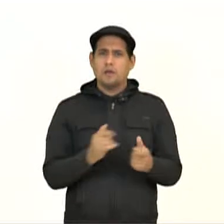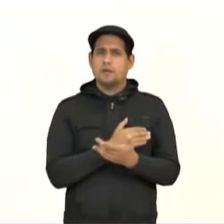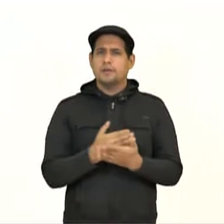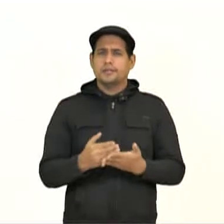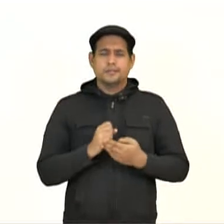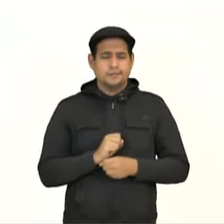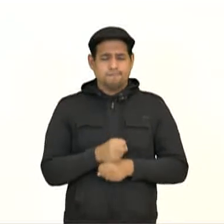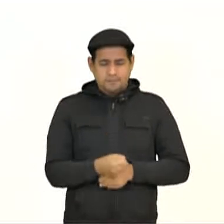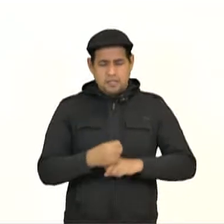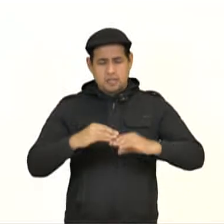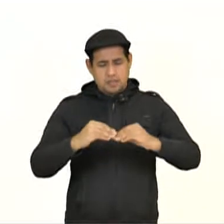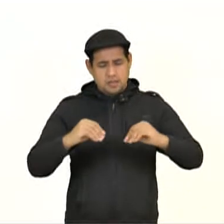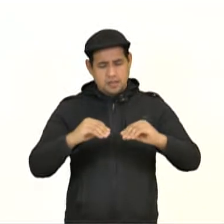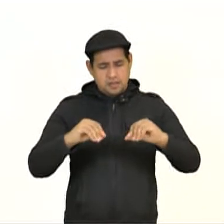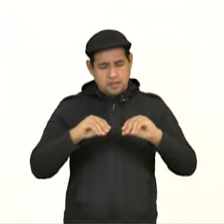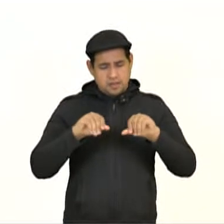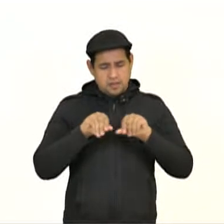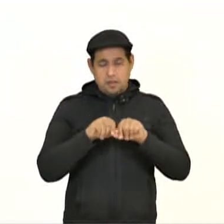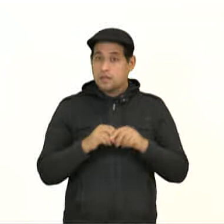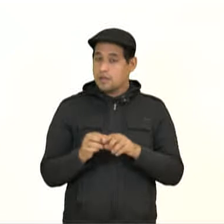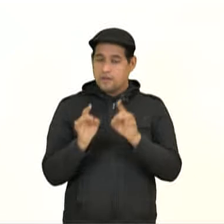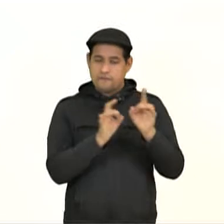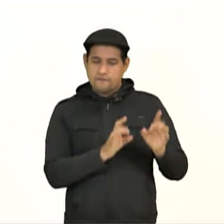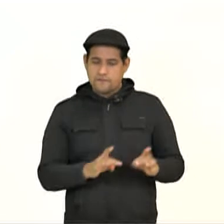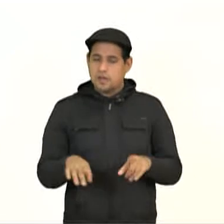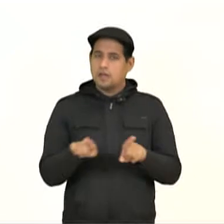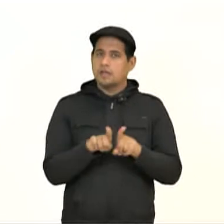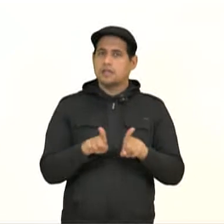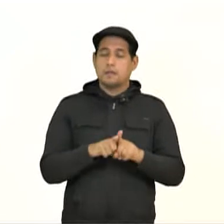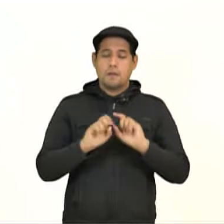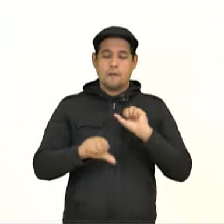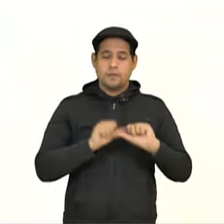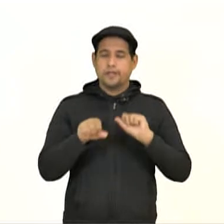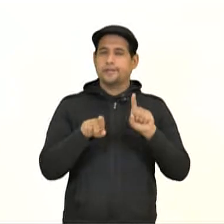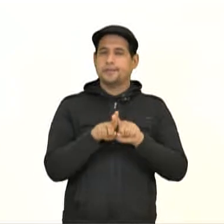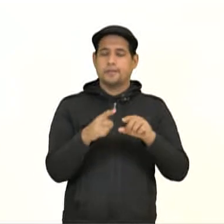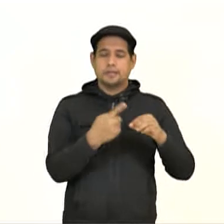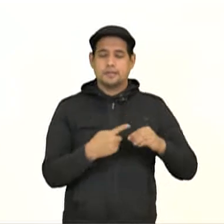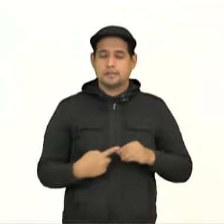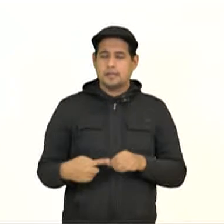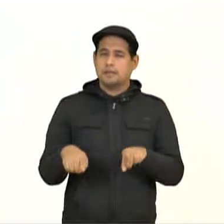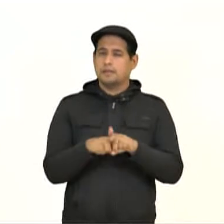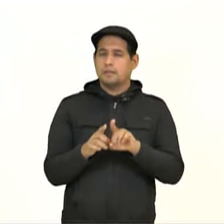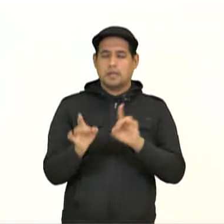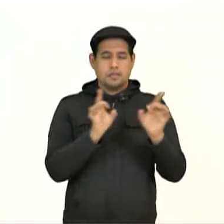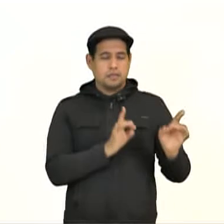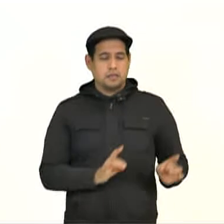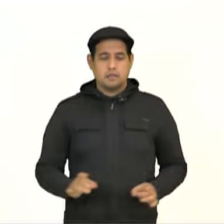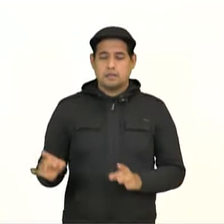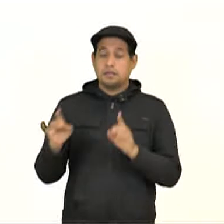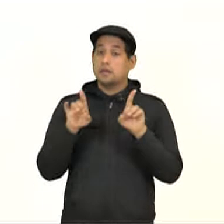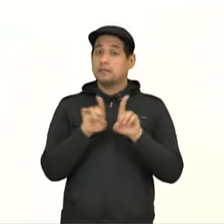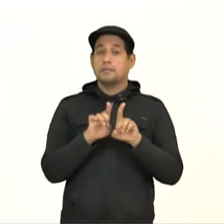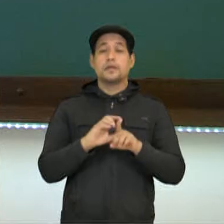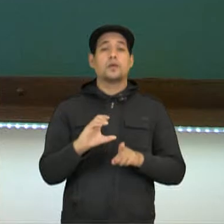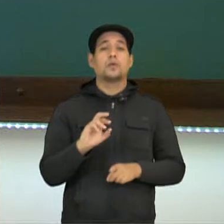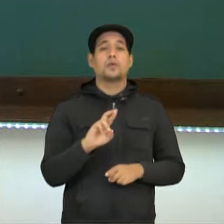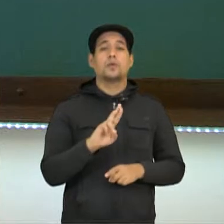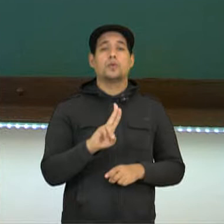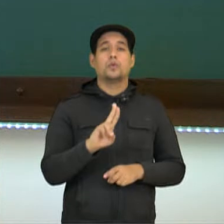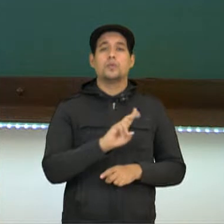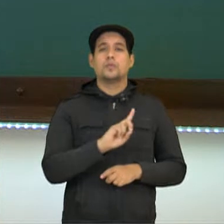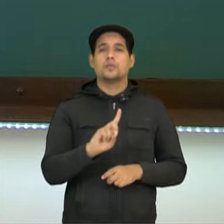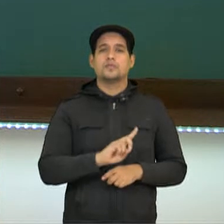dedicar-se ao artesanato e ao comércio, revigoramento das cidades e do comércio e as cruzadas. Foram